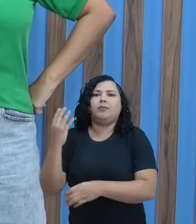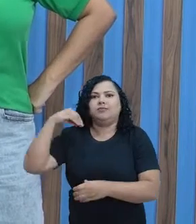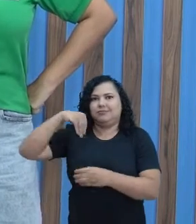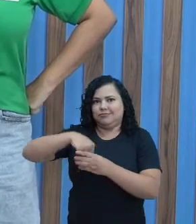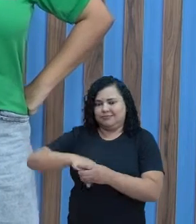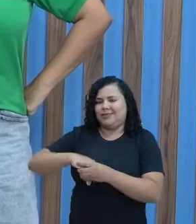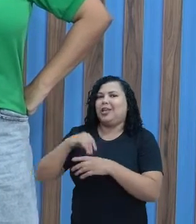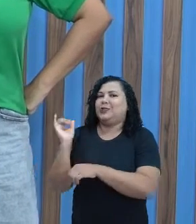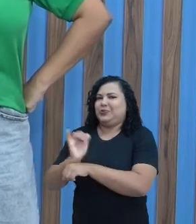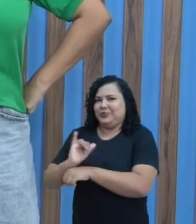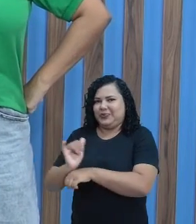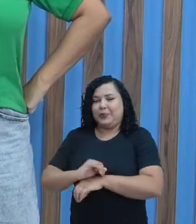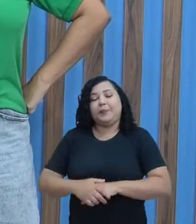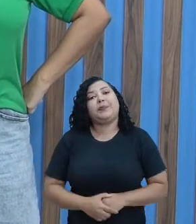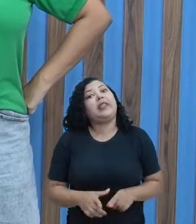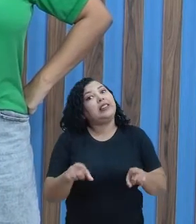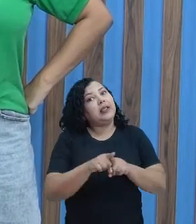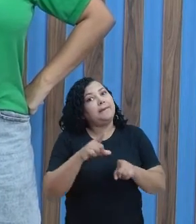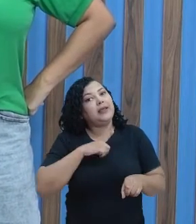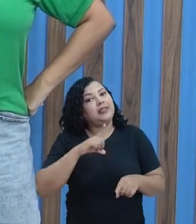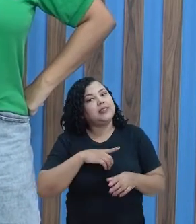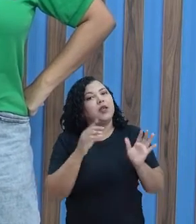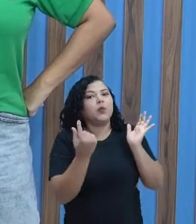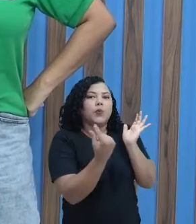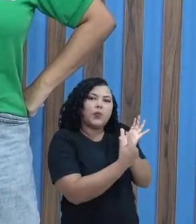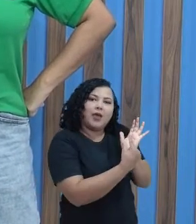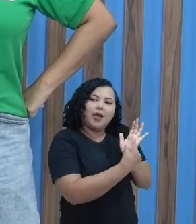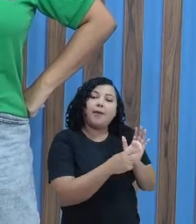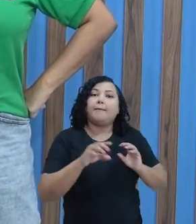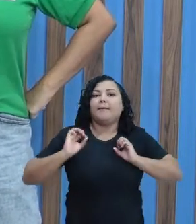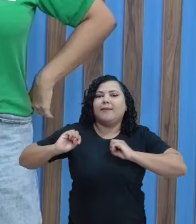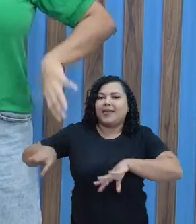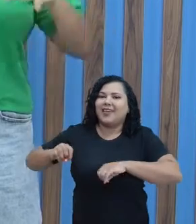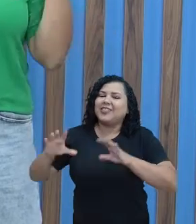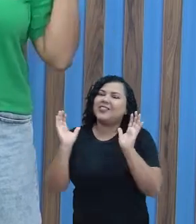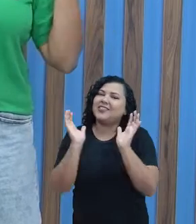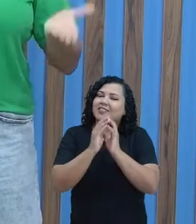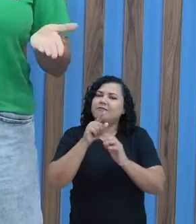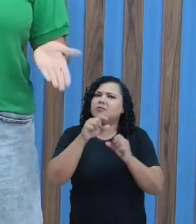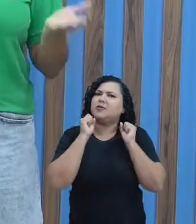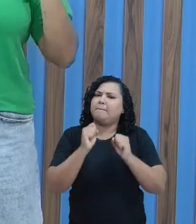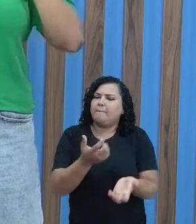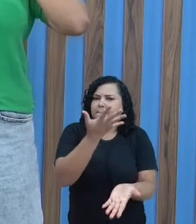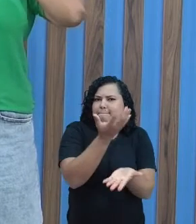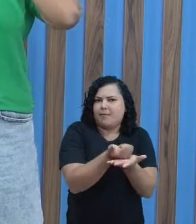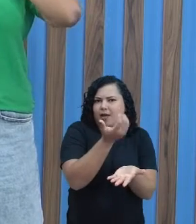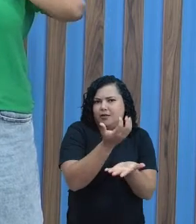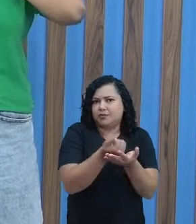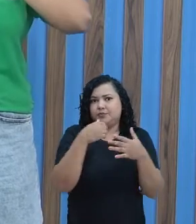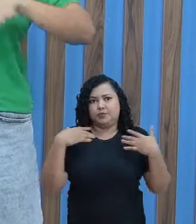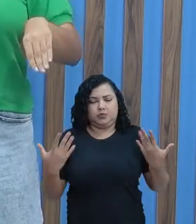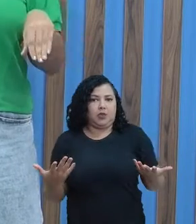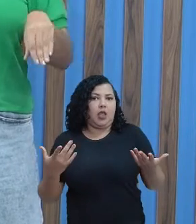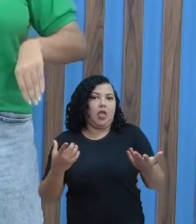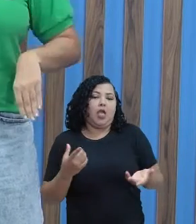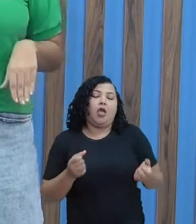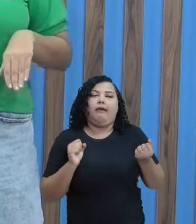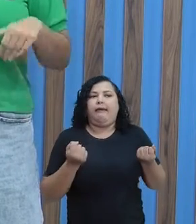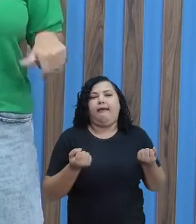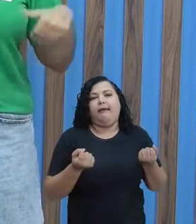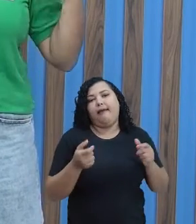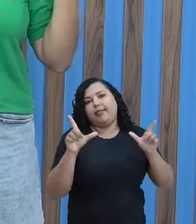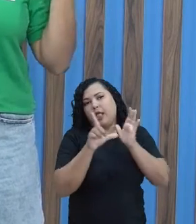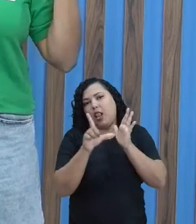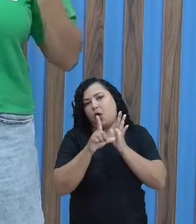canal, temos também o nosso aplicativo Educa Recife, que vocês podem baixar tanto